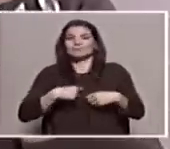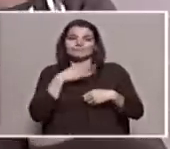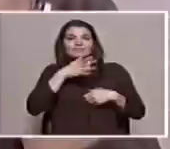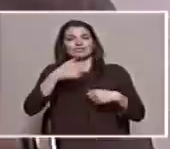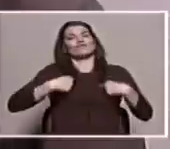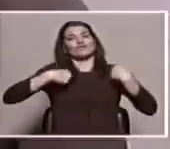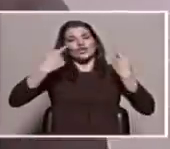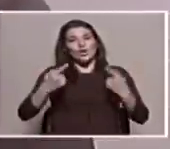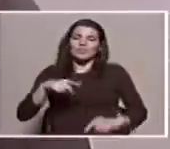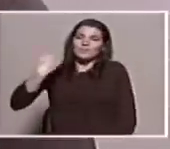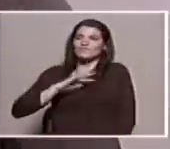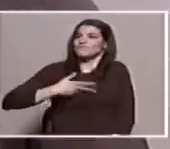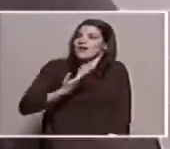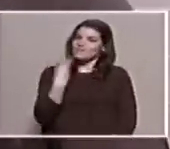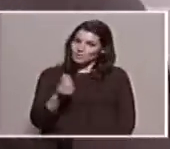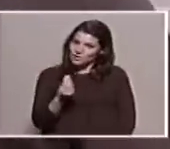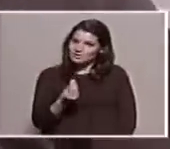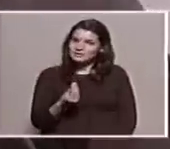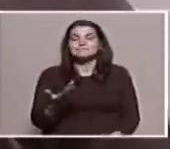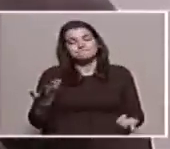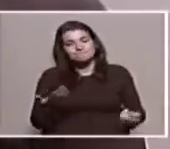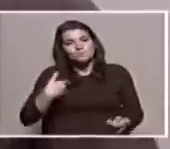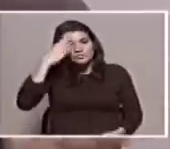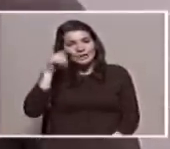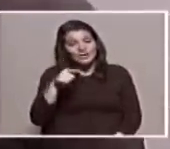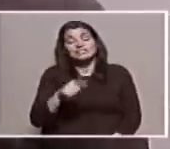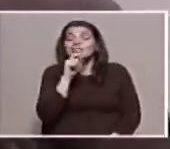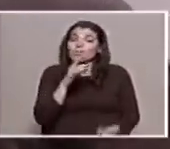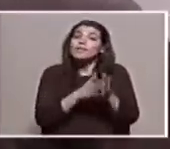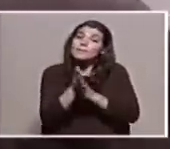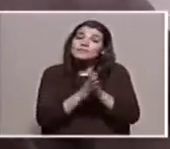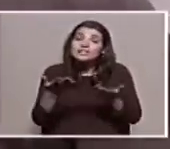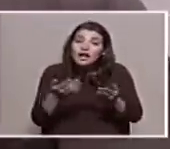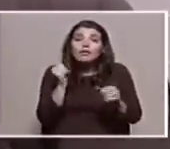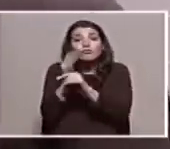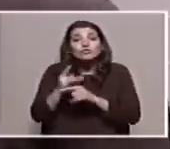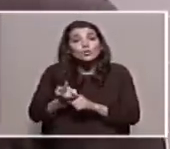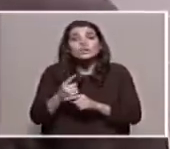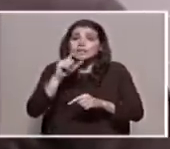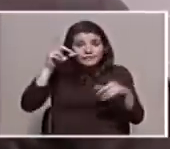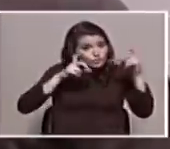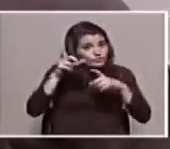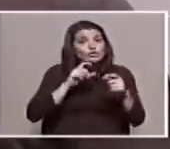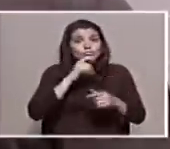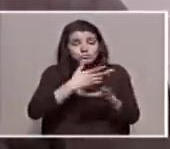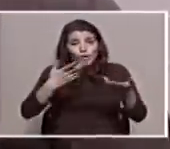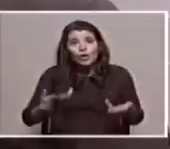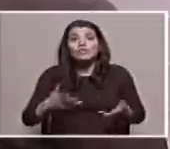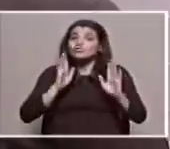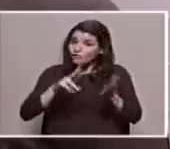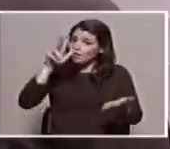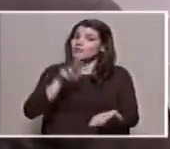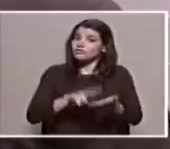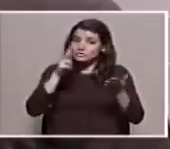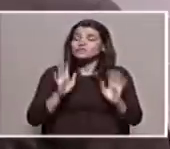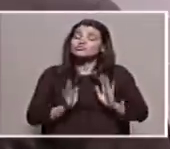ficam famosos à conta disso e então acho que isso poderia ser um uma ferramenta que se V utilizar noutras mesmo para fotografias e tudo fotograf já há reconhecimento